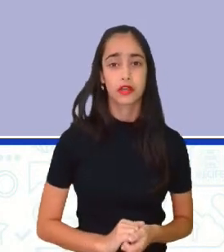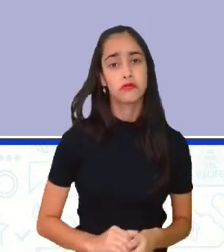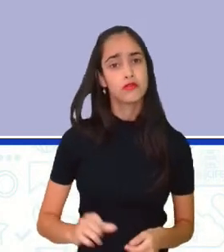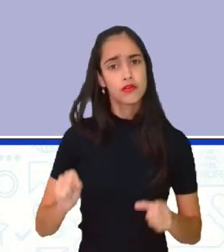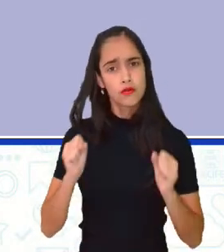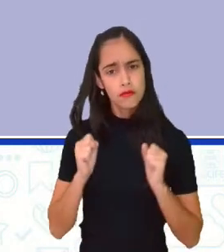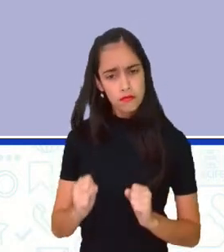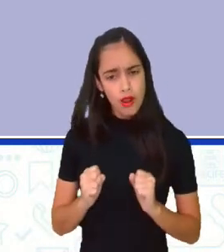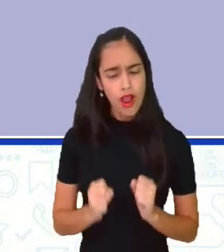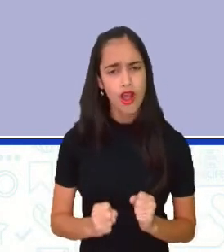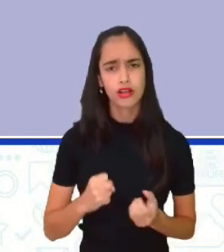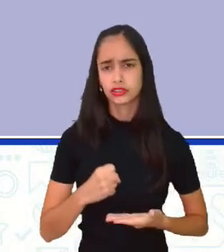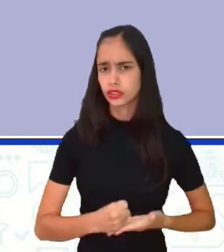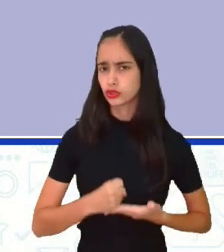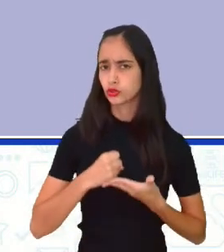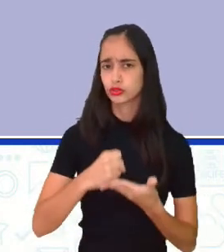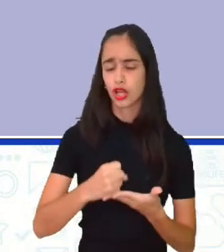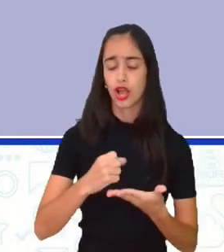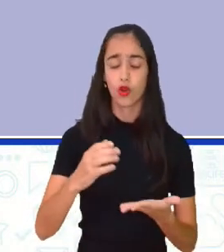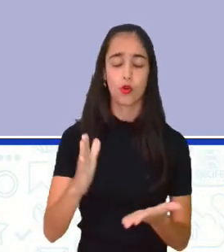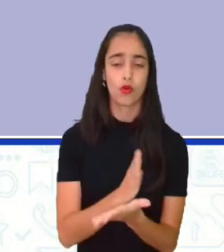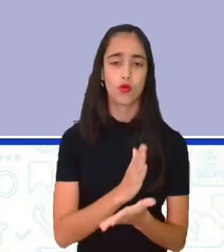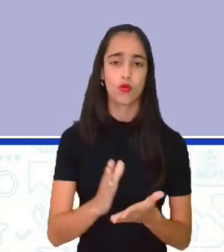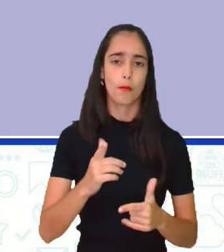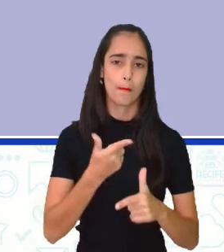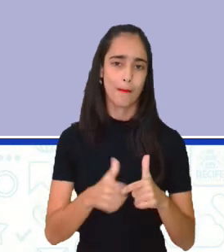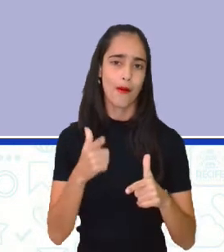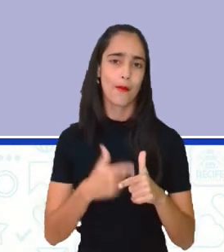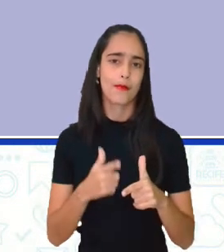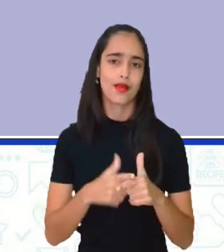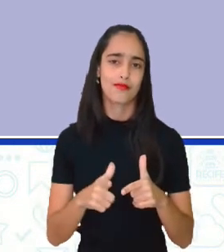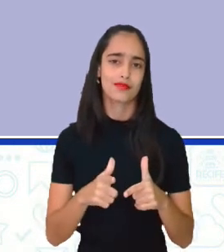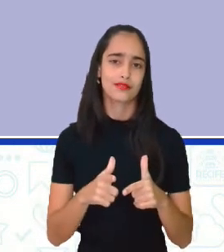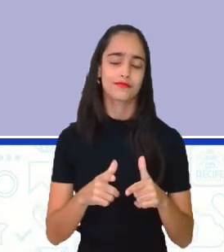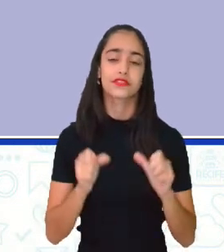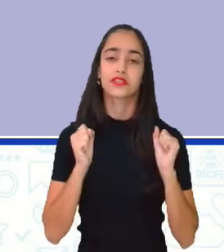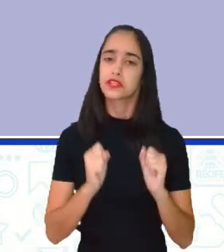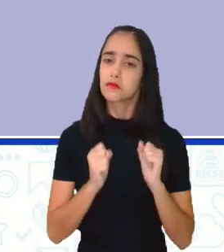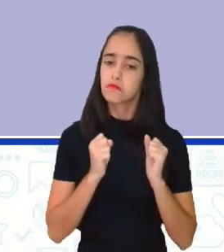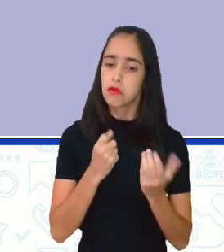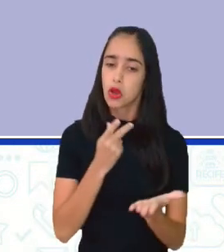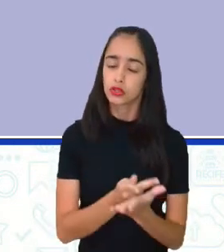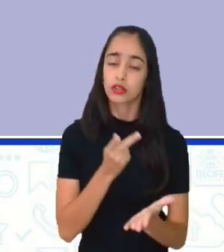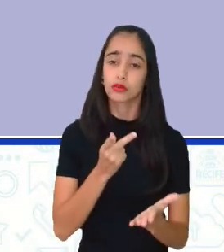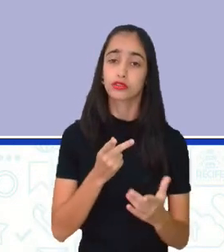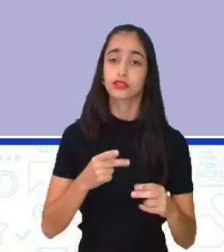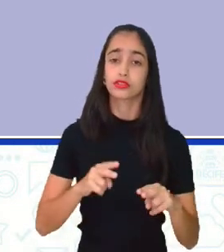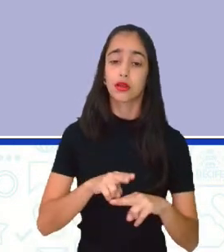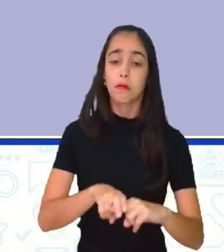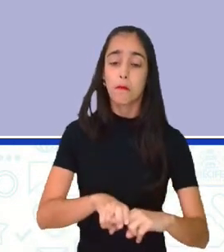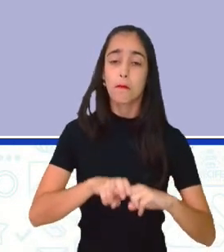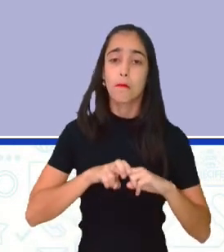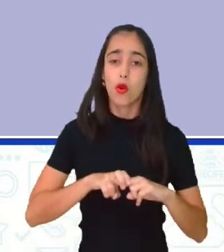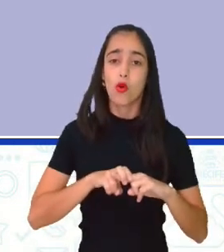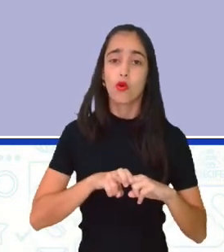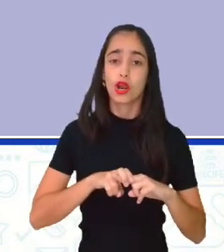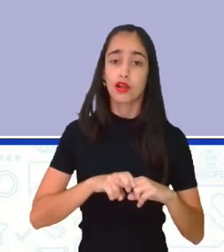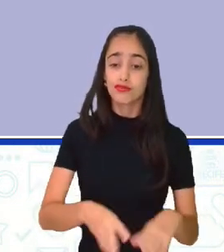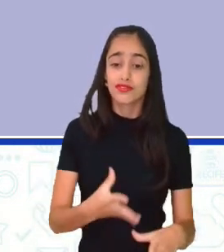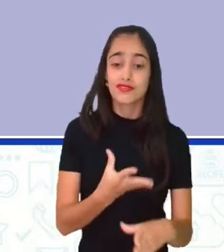ele protege, né, contra danos que podem ser causados por uma sobrecarga de corrente elétrica.